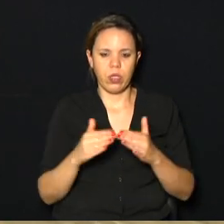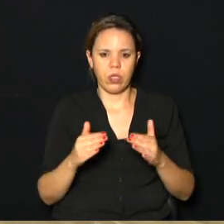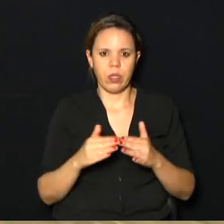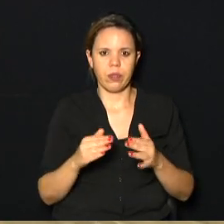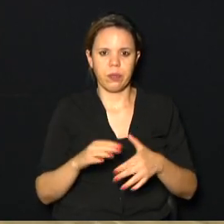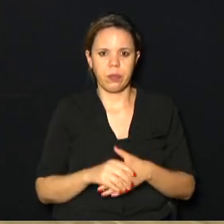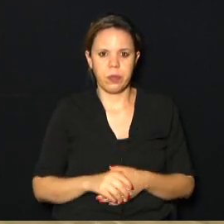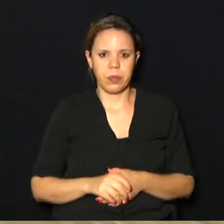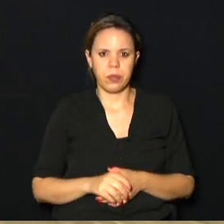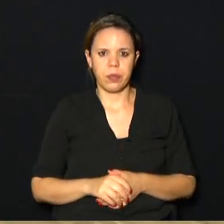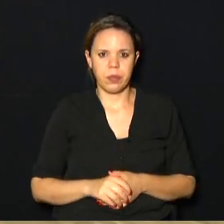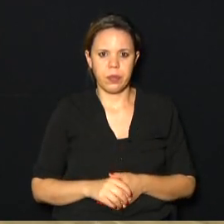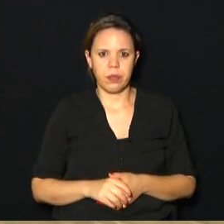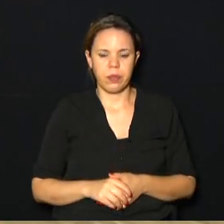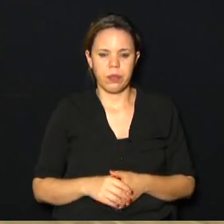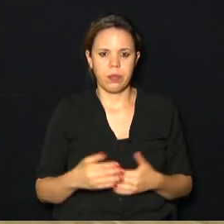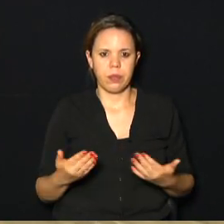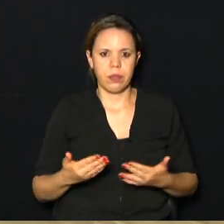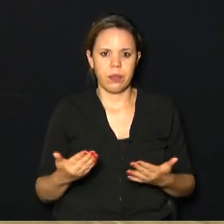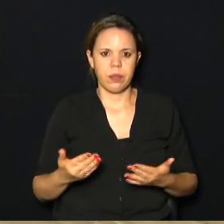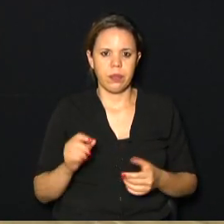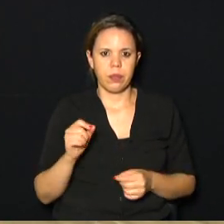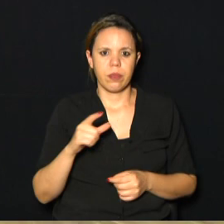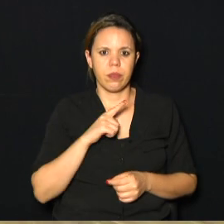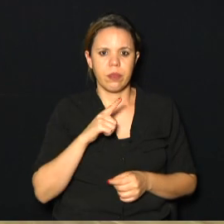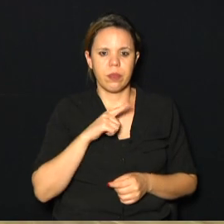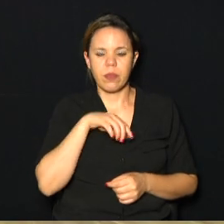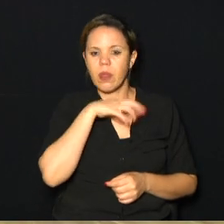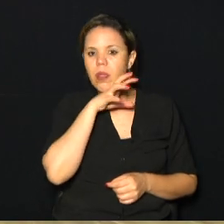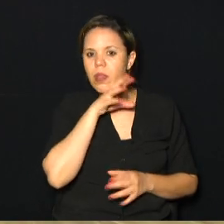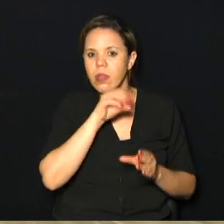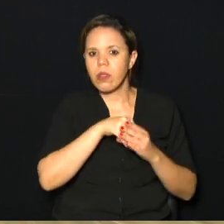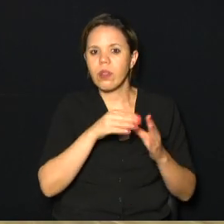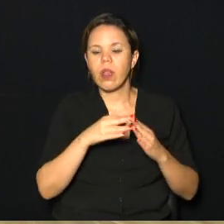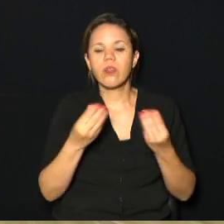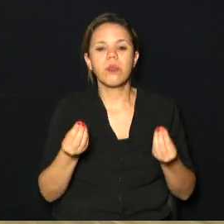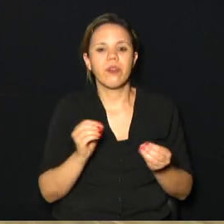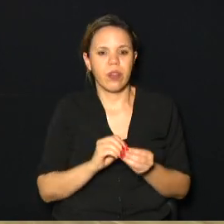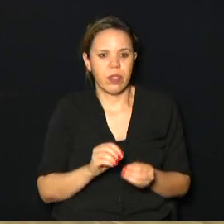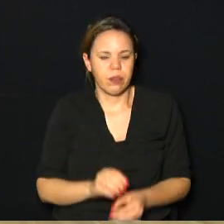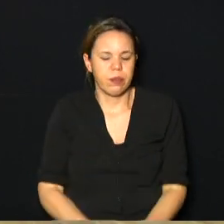da casa, né? Agora, doutora, quem tem animal em casa, como é que faz, hein?